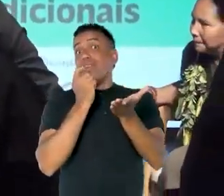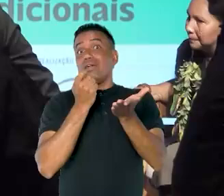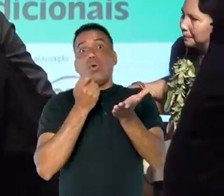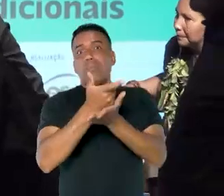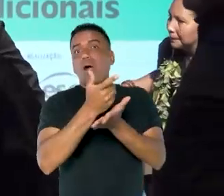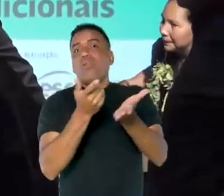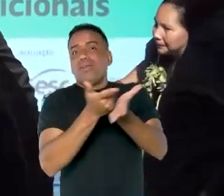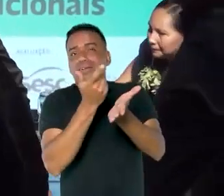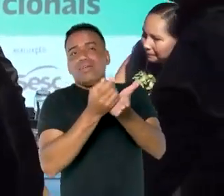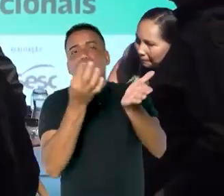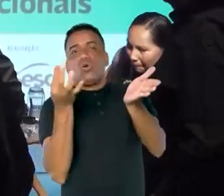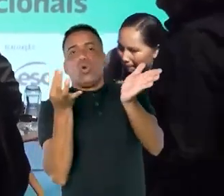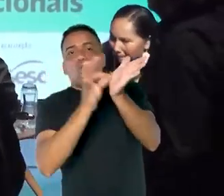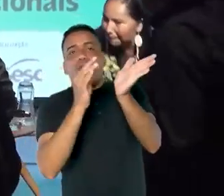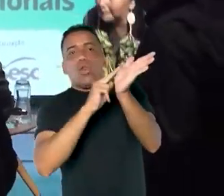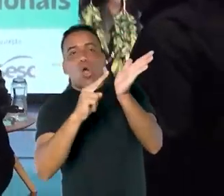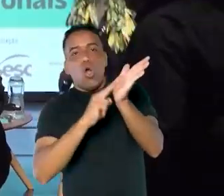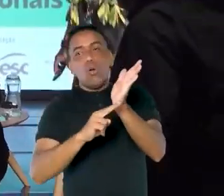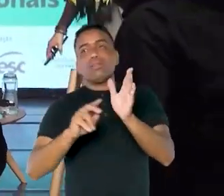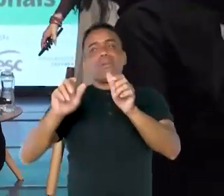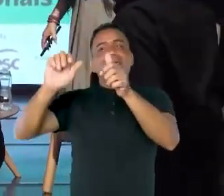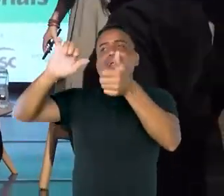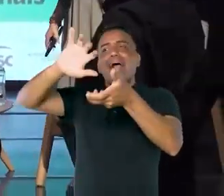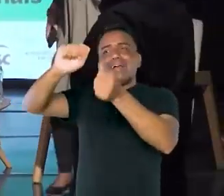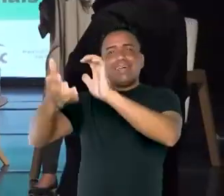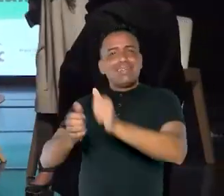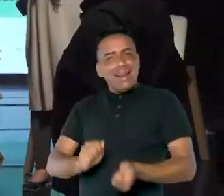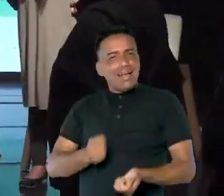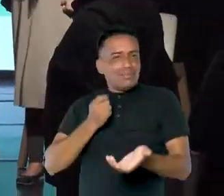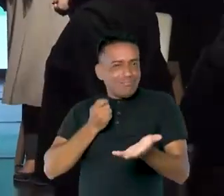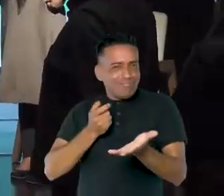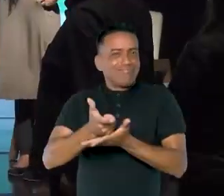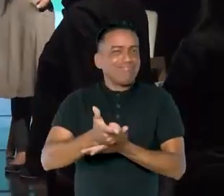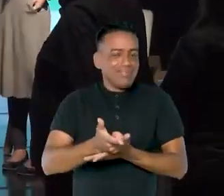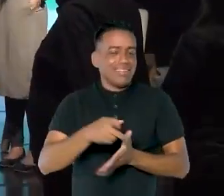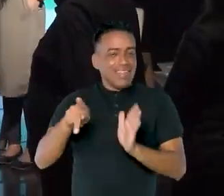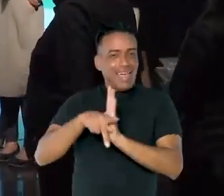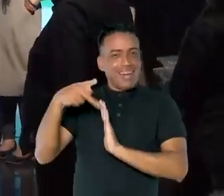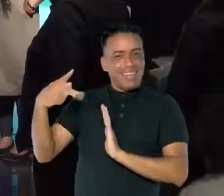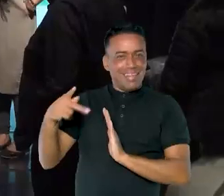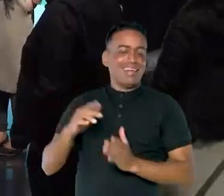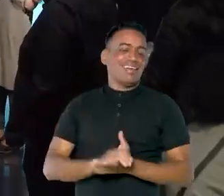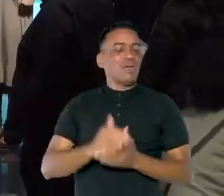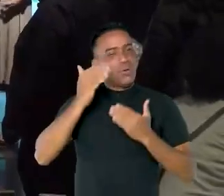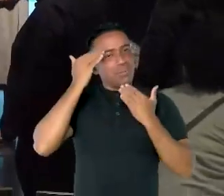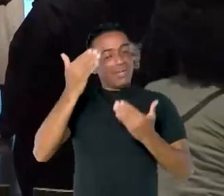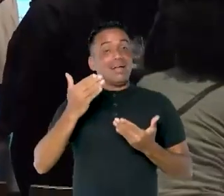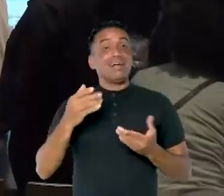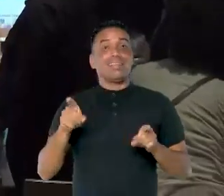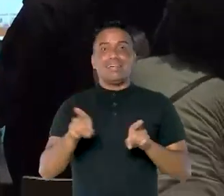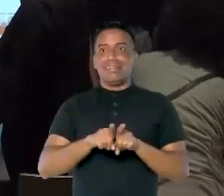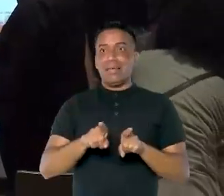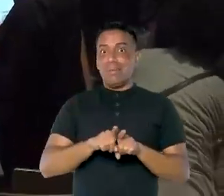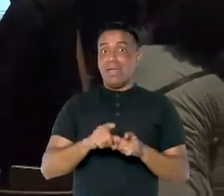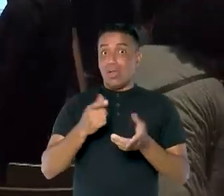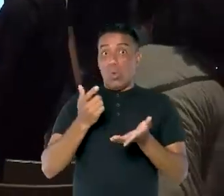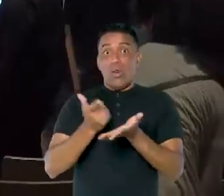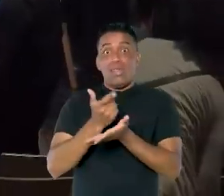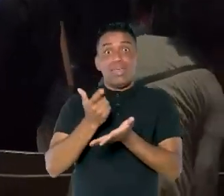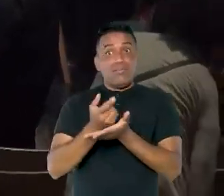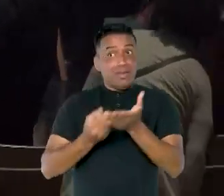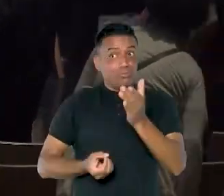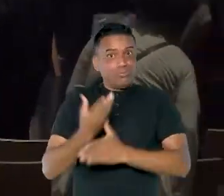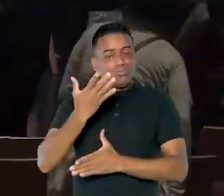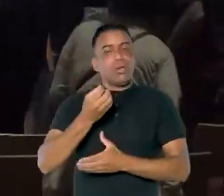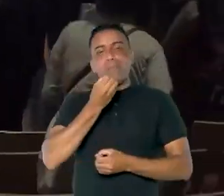né? E também temos os artesanatos da Elisângela para que vocês conheçam. Obrigada. Ainda, que você disse que o livro está vindo.